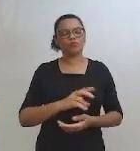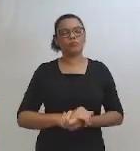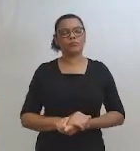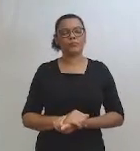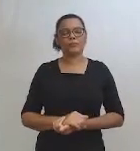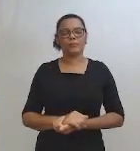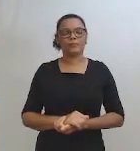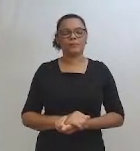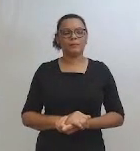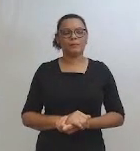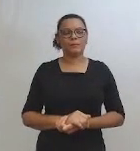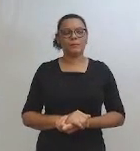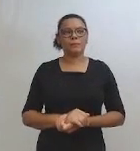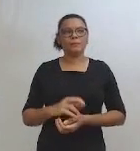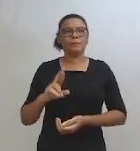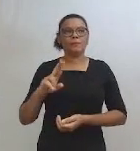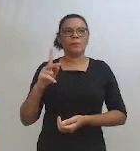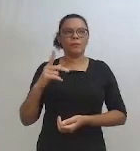RHC